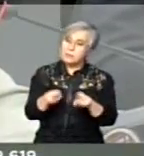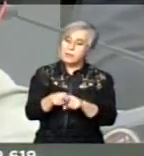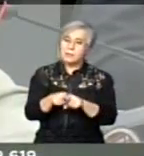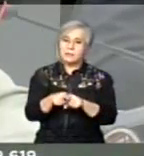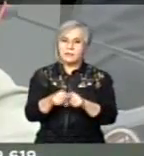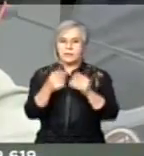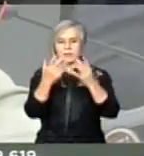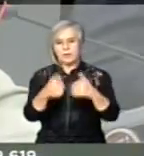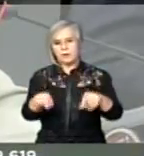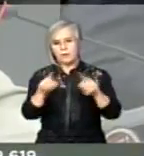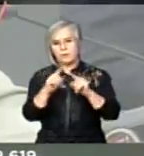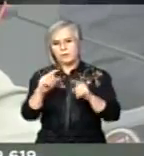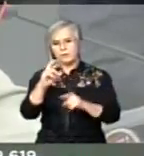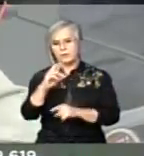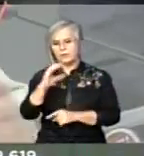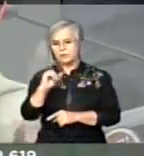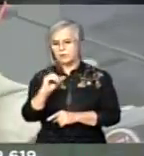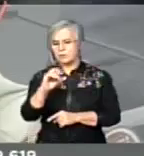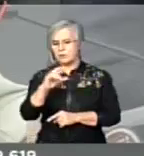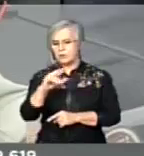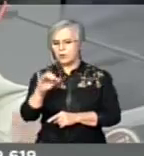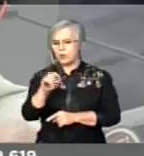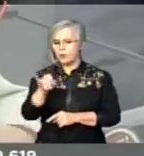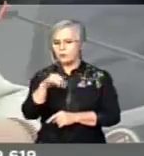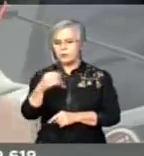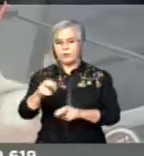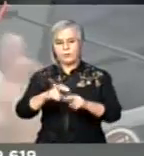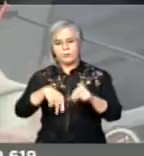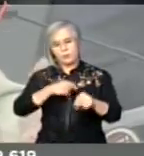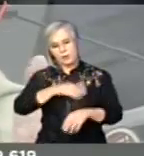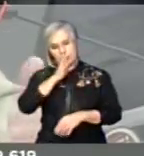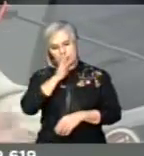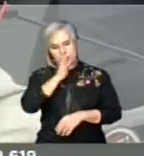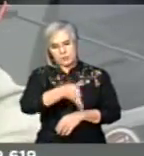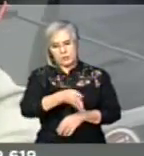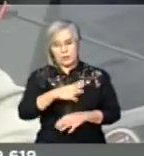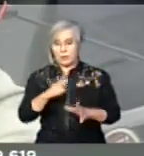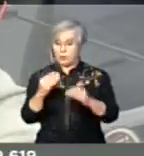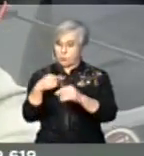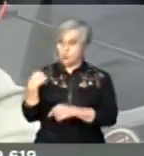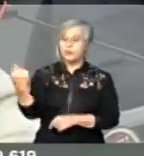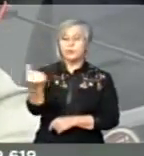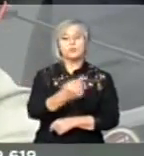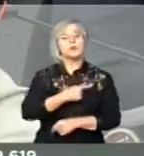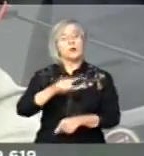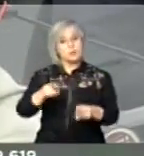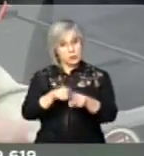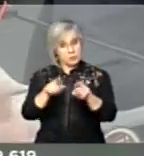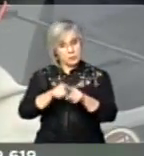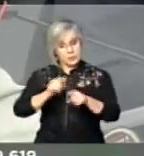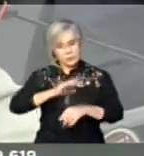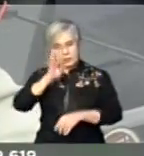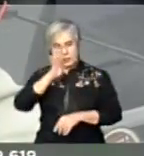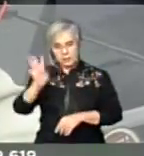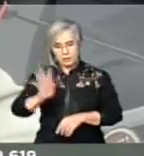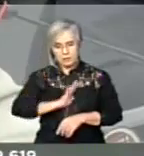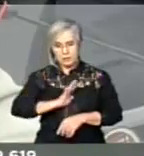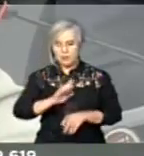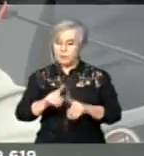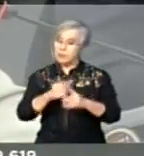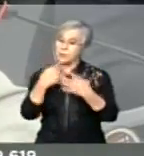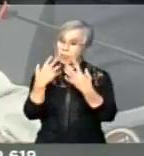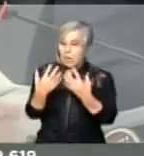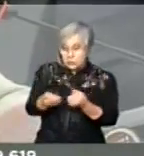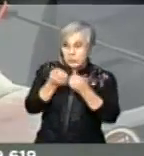Repúdio à corrupção por quem é acusado, e há muitos de nós nessa situação, de ser beneficiário